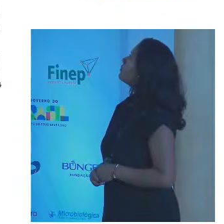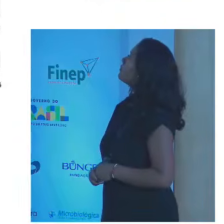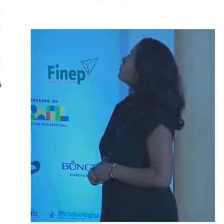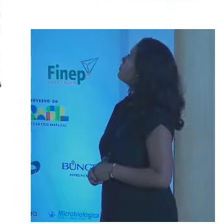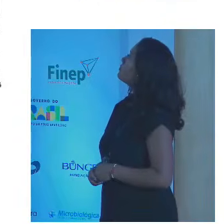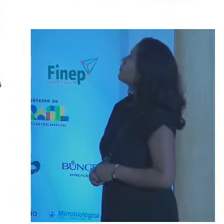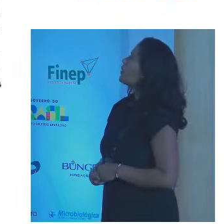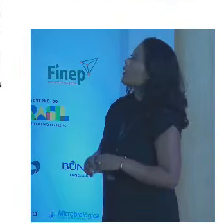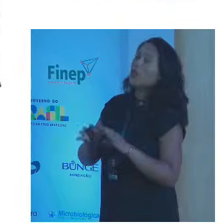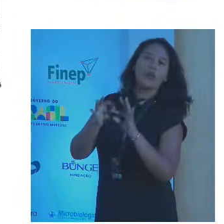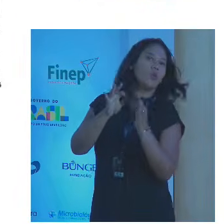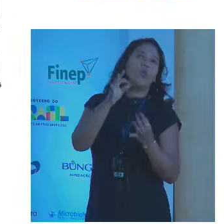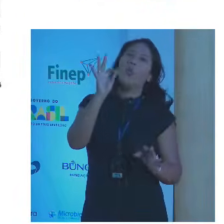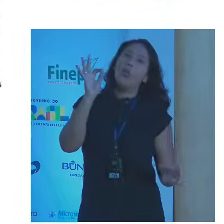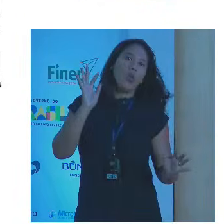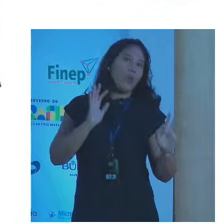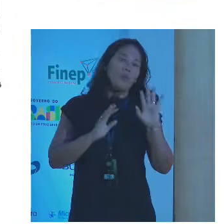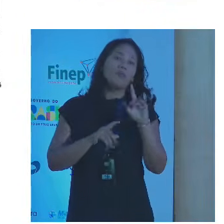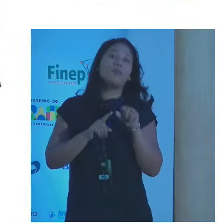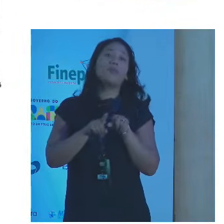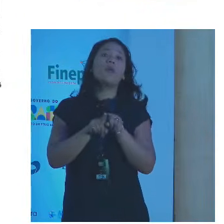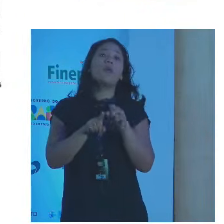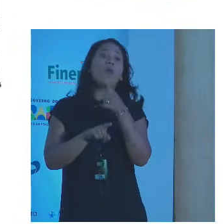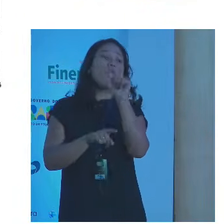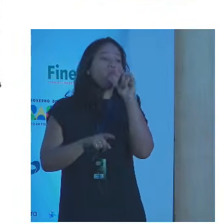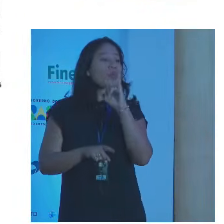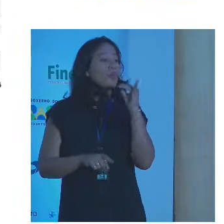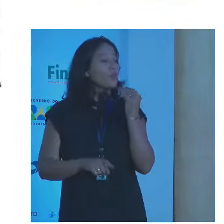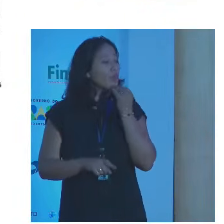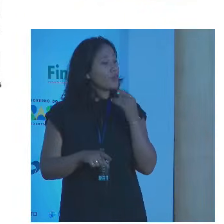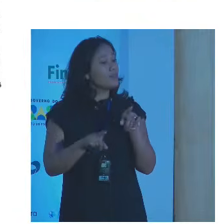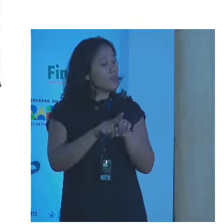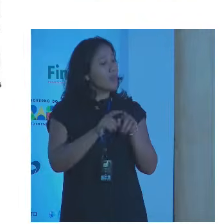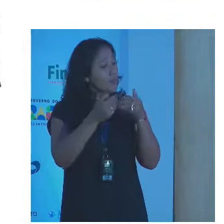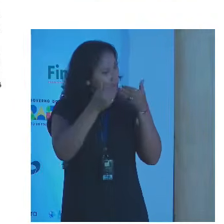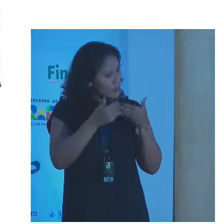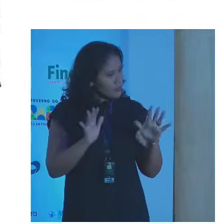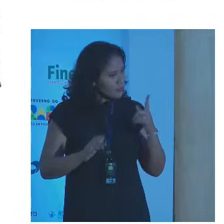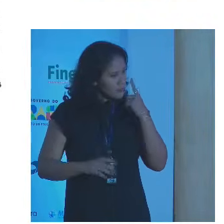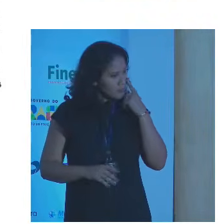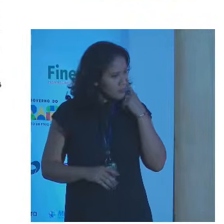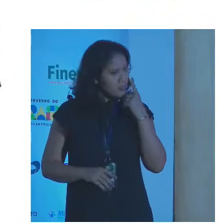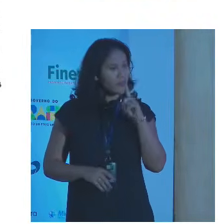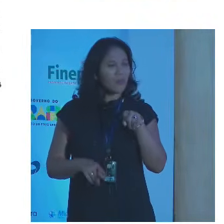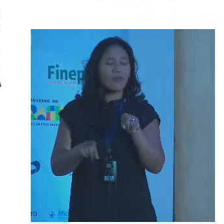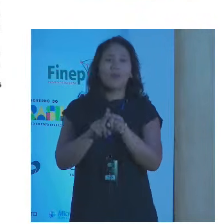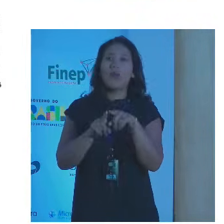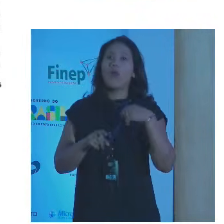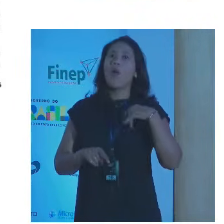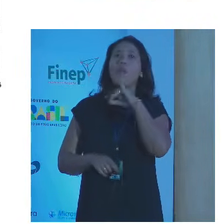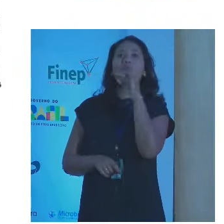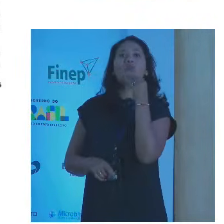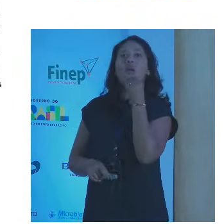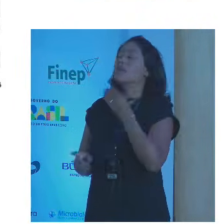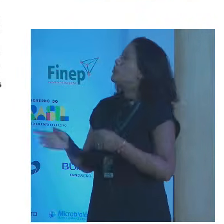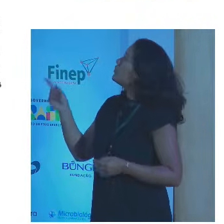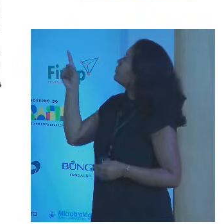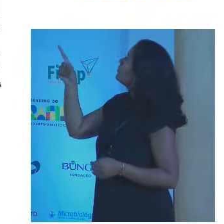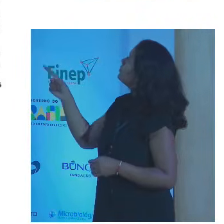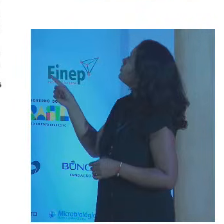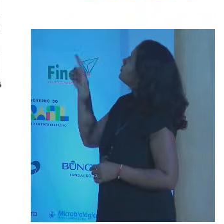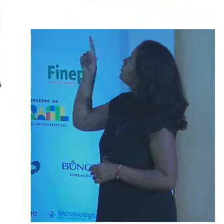Sem muita delonga, aqui, outra oportunidade, né? Foi lançado recentemente essa oportunidade aqui